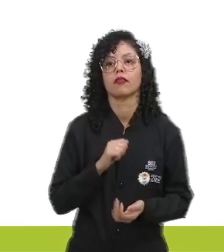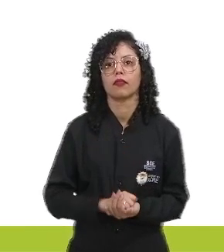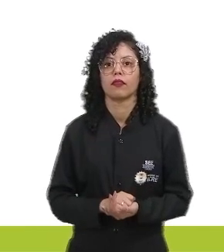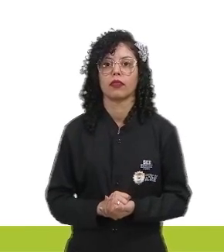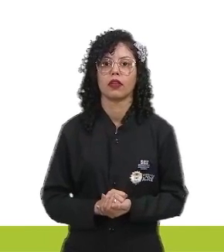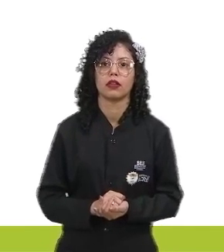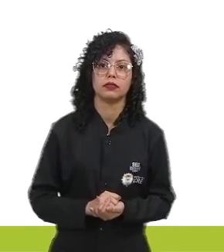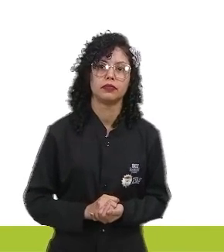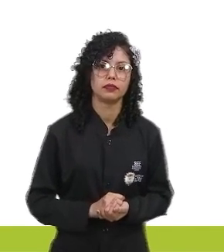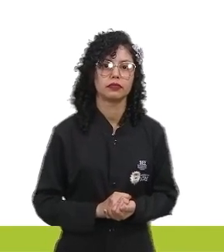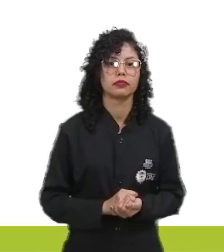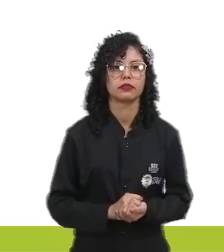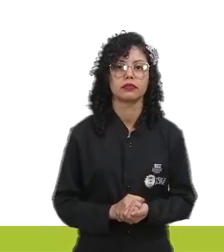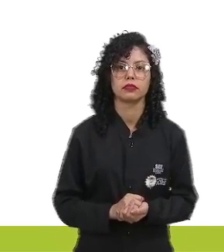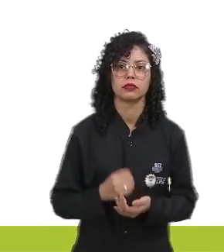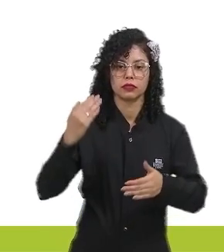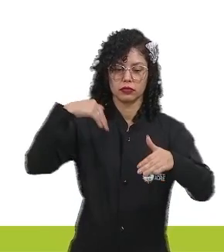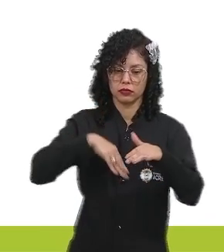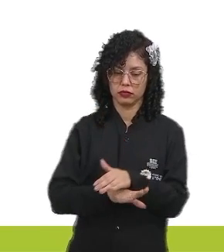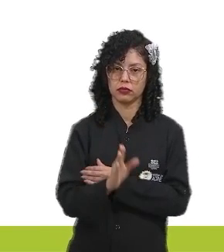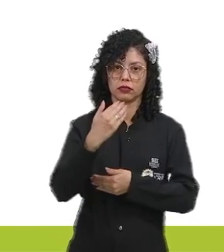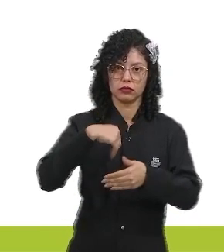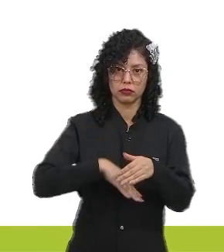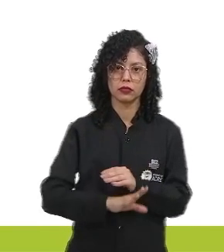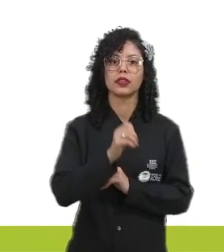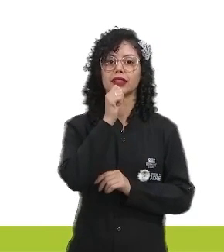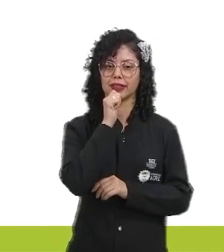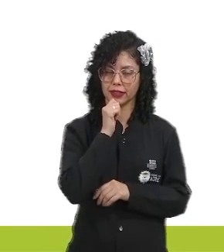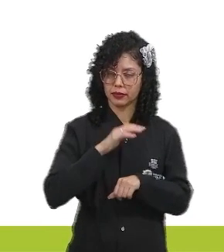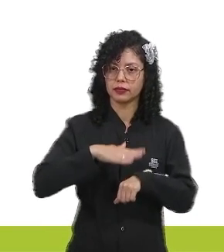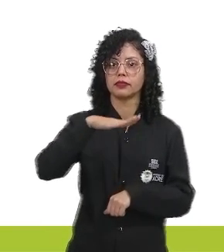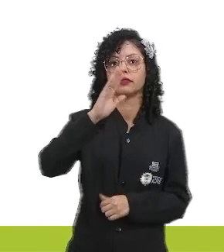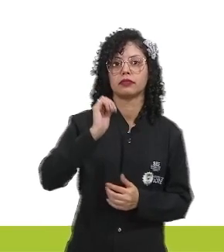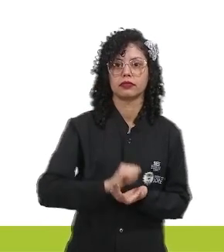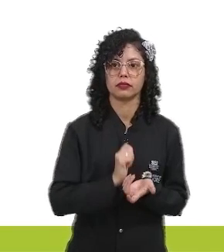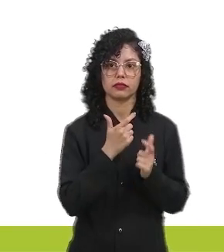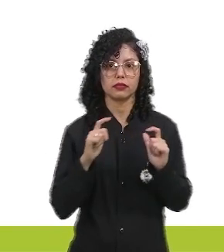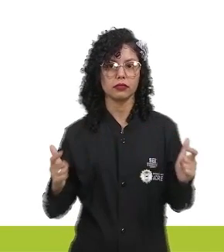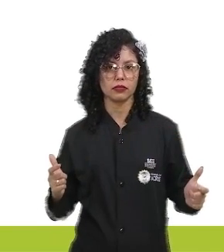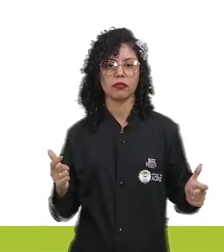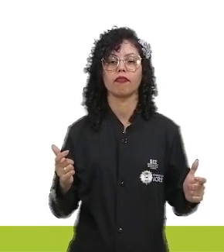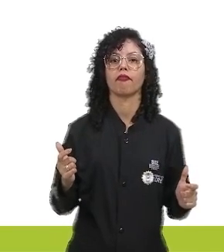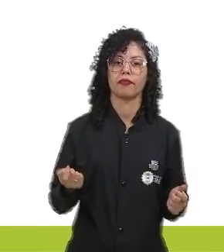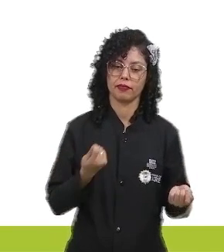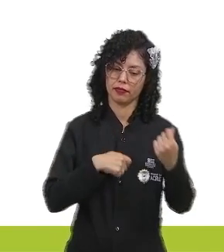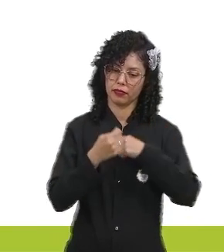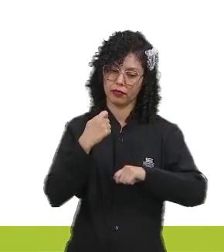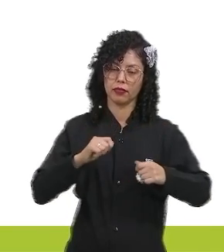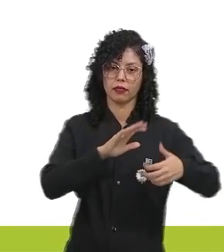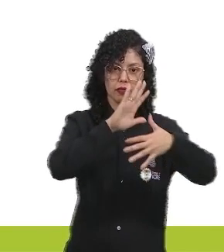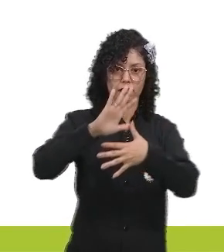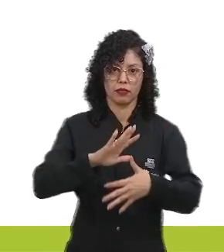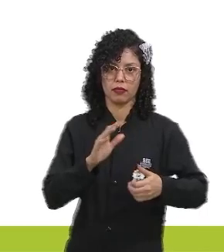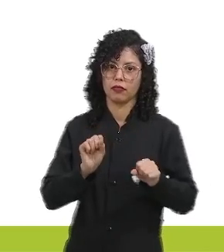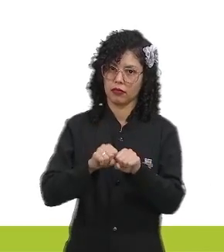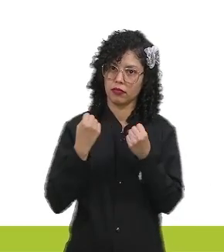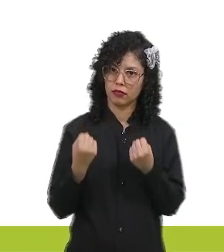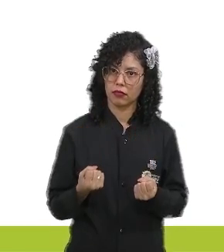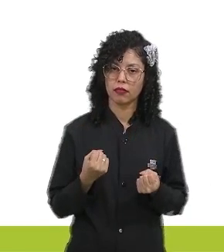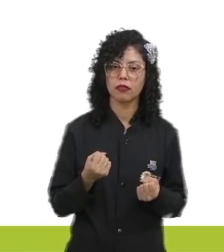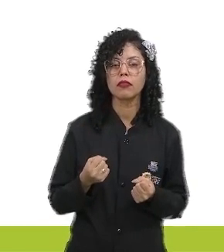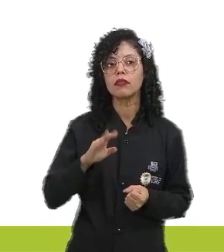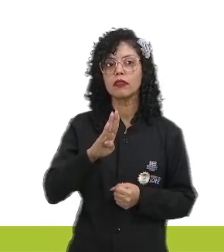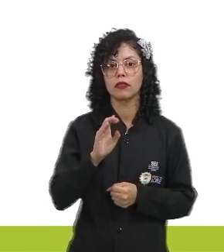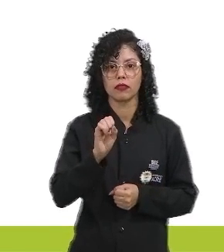esses itens, né, vão estocar ainda mais. Nós temos, então, o grande colapso da economia americana com a quebra da Bolsa de